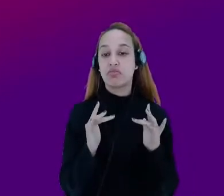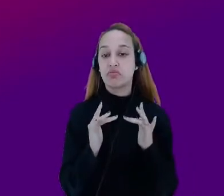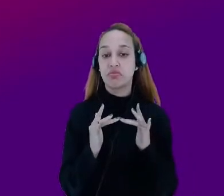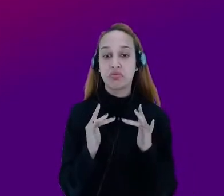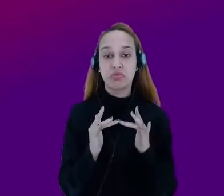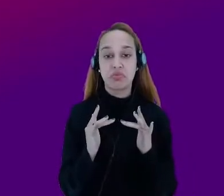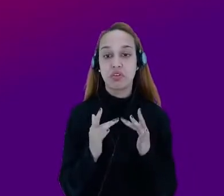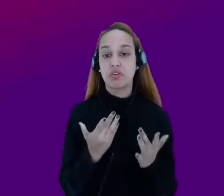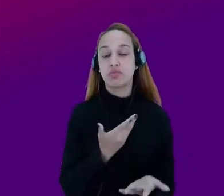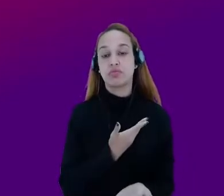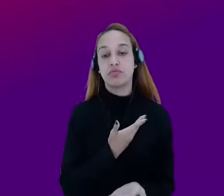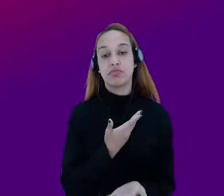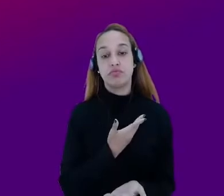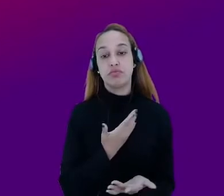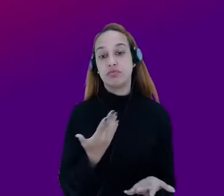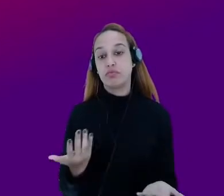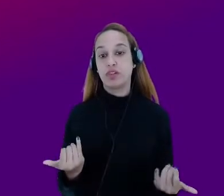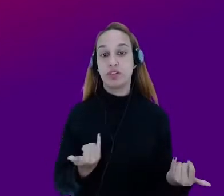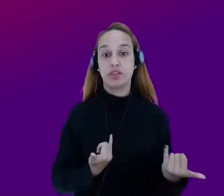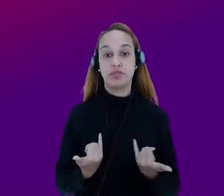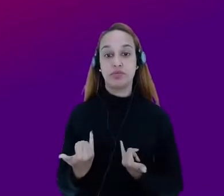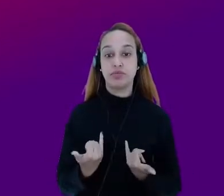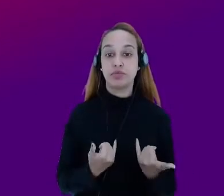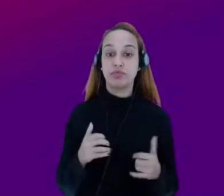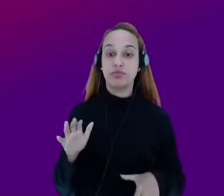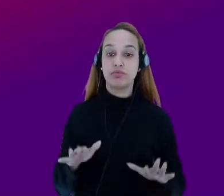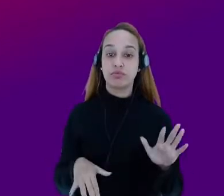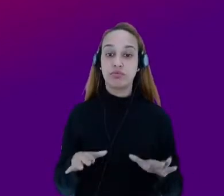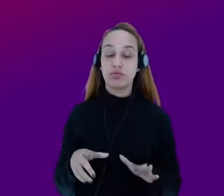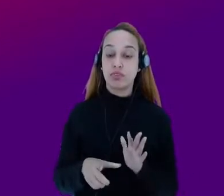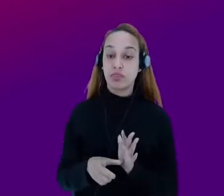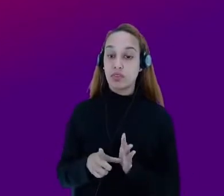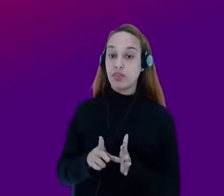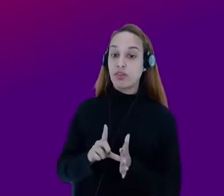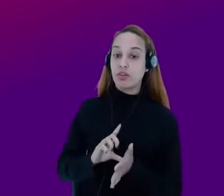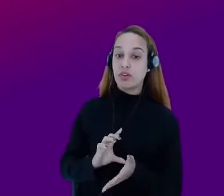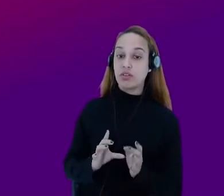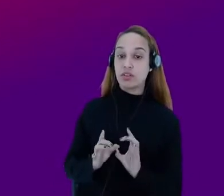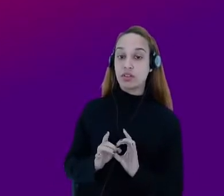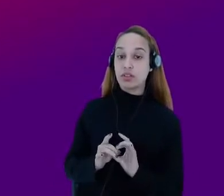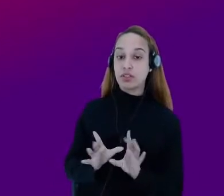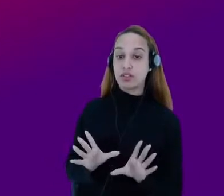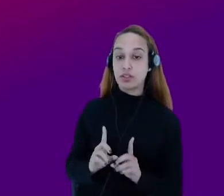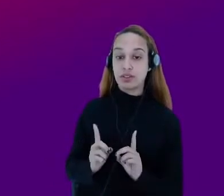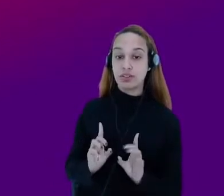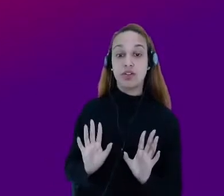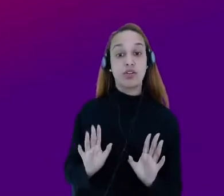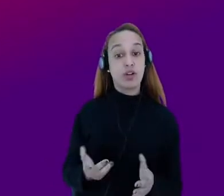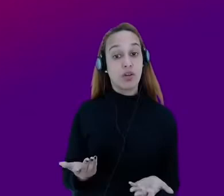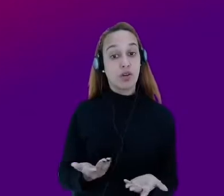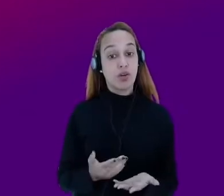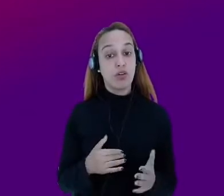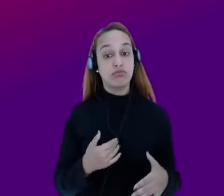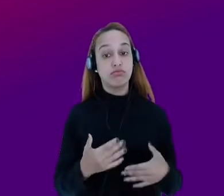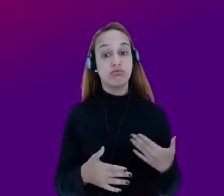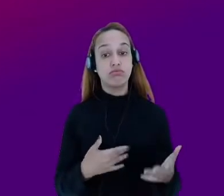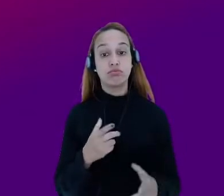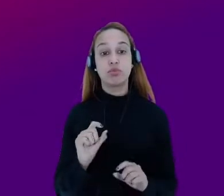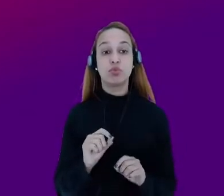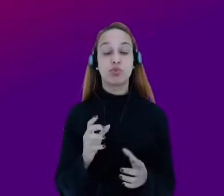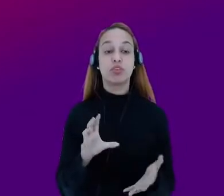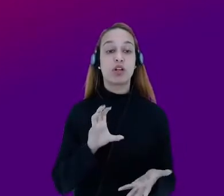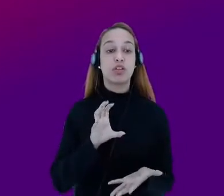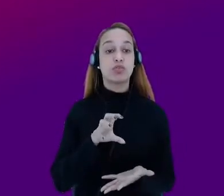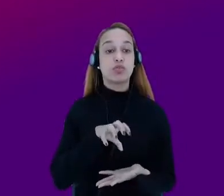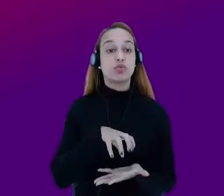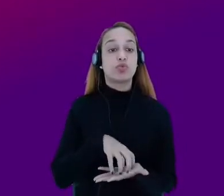alguns amigos. Essas informações, talvez antes não estavam tão disponíveis e cada vez mais tem aqui um núcleo de